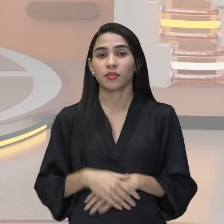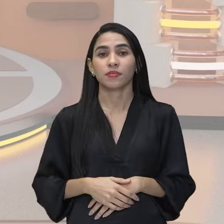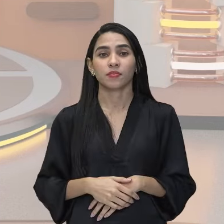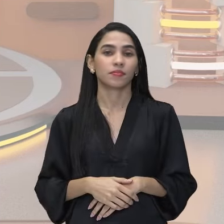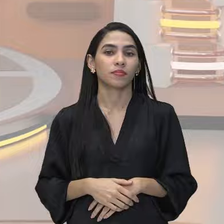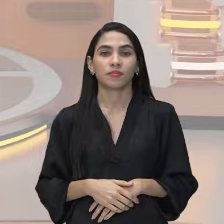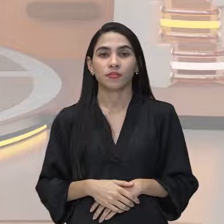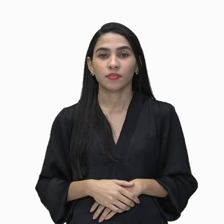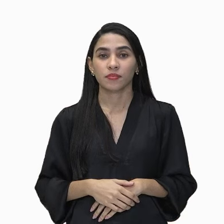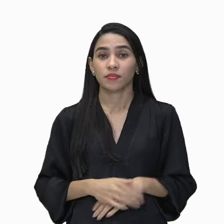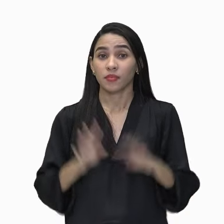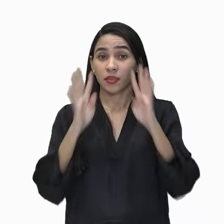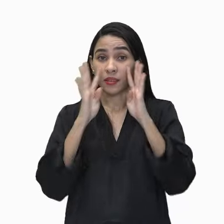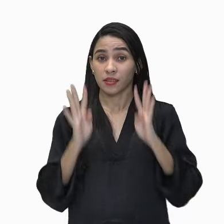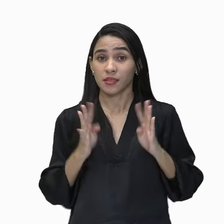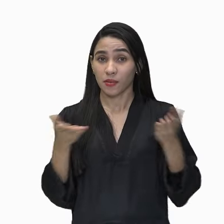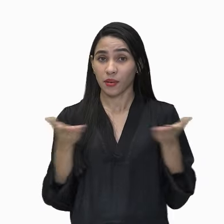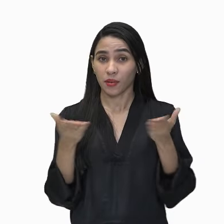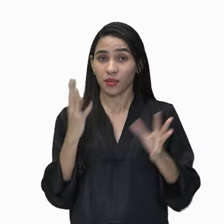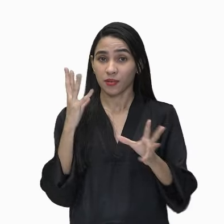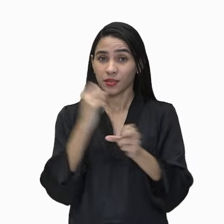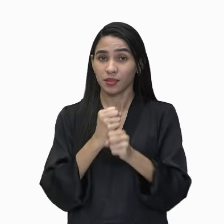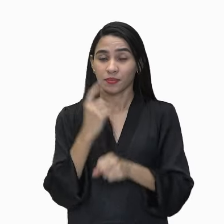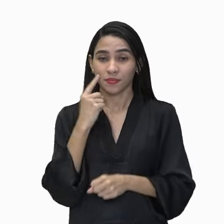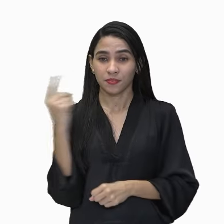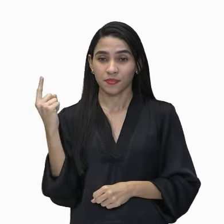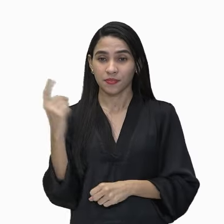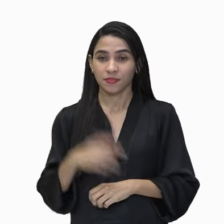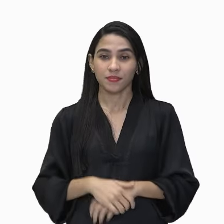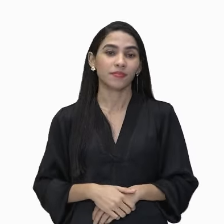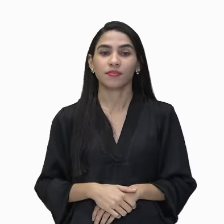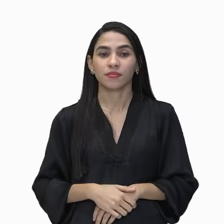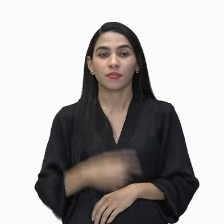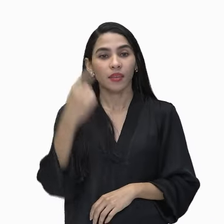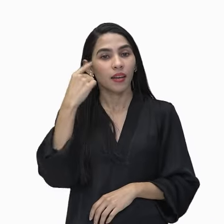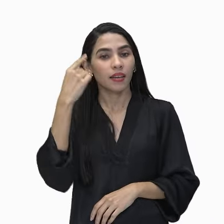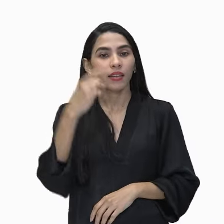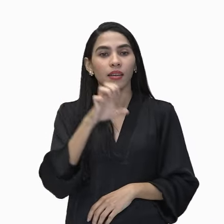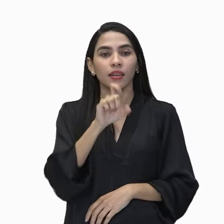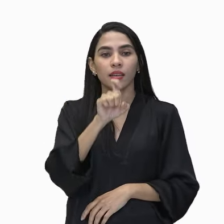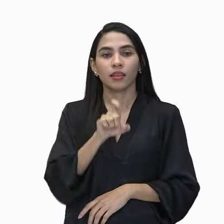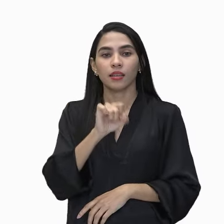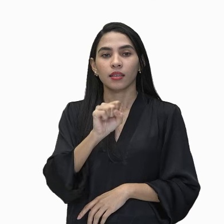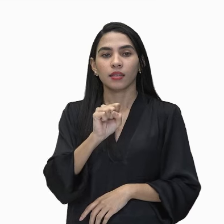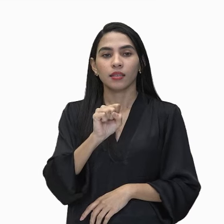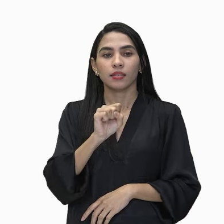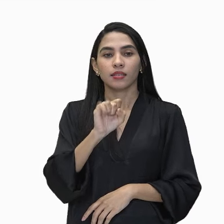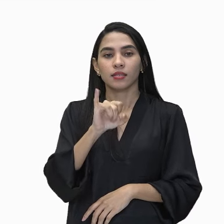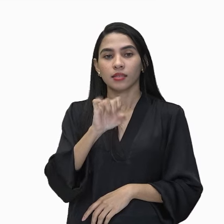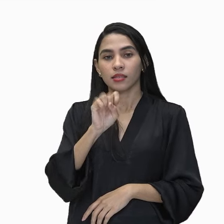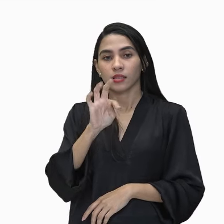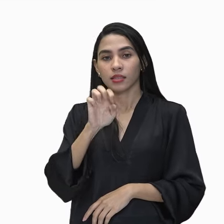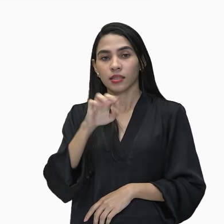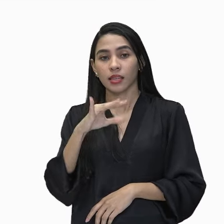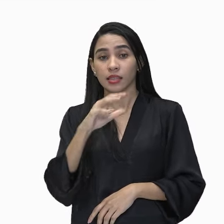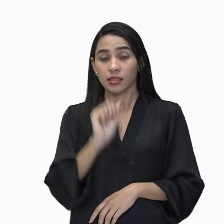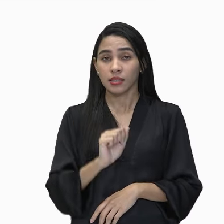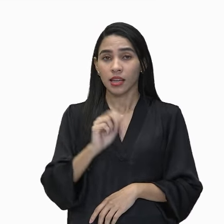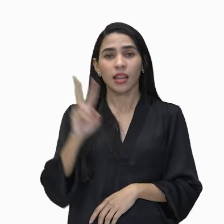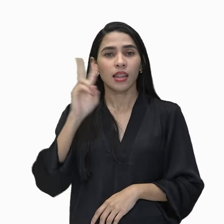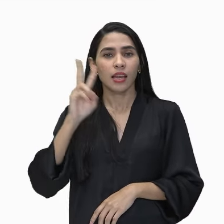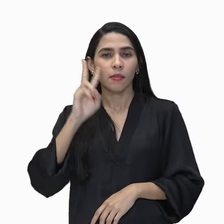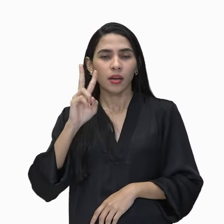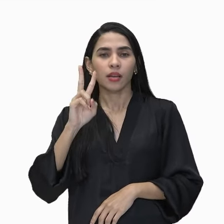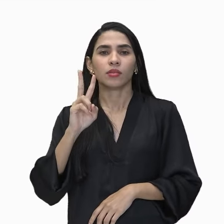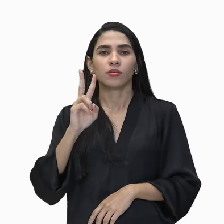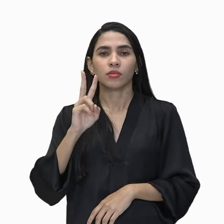seguinte? Fique ligado aqui nessa revisão. Vamos lá. A ideia do existencialismo, lembrando mais uma vez aquela corrente